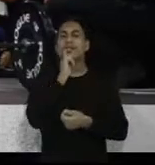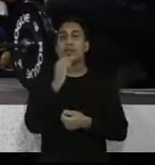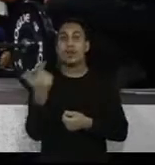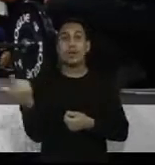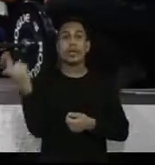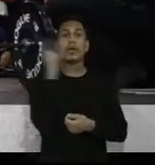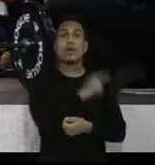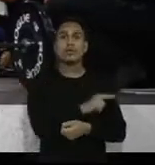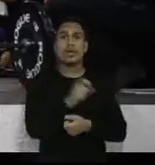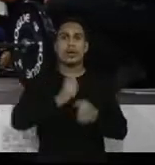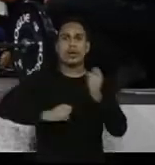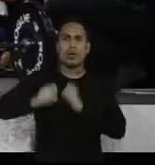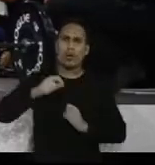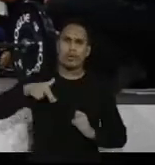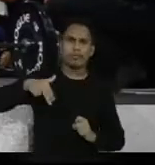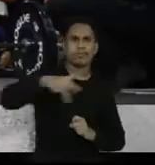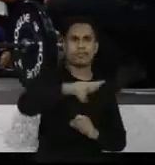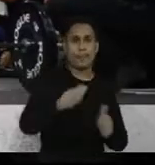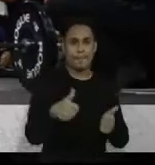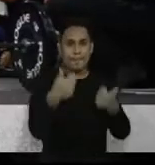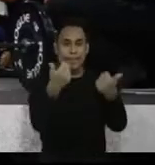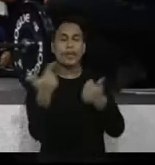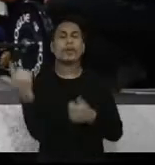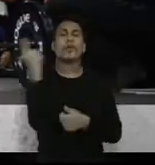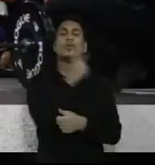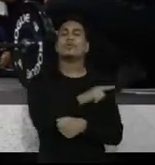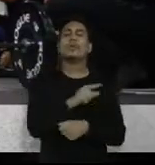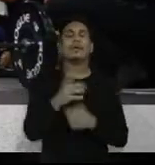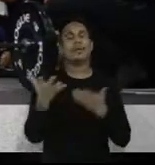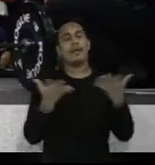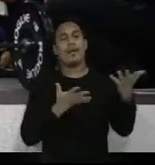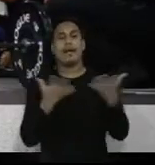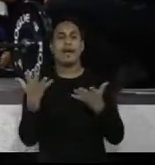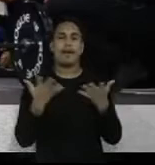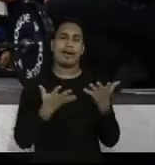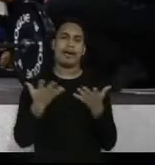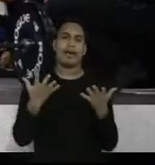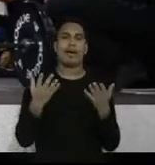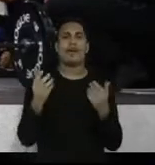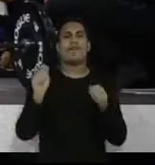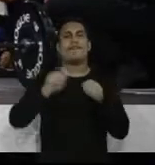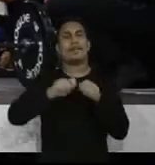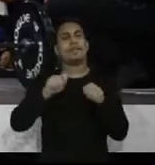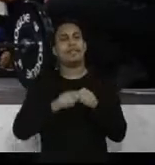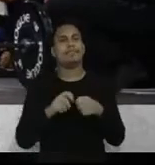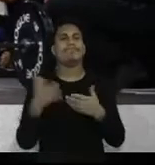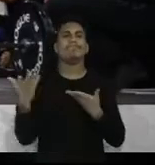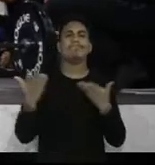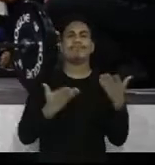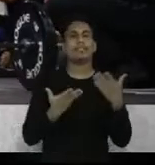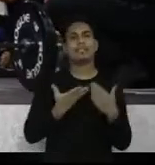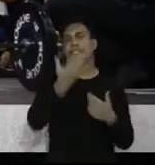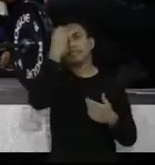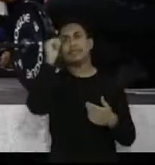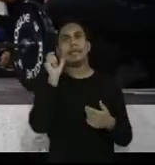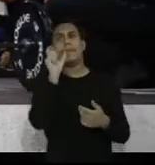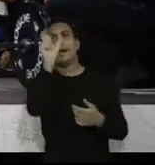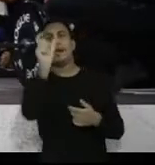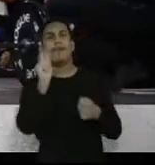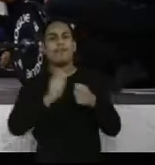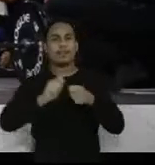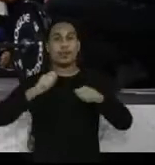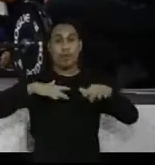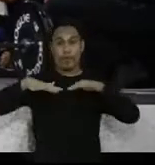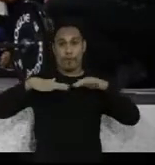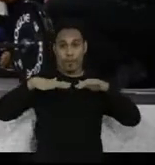consegue sair enfim, consegue fazer esqueci a palavra, mas algum movimento. Então, muitas vezes o diferencial